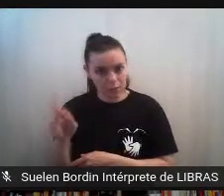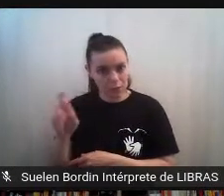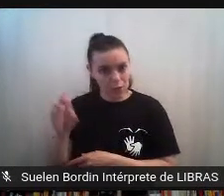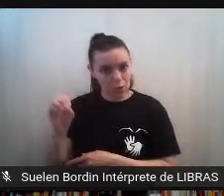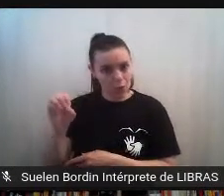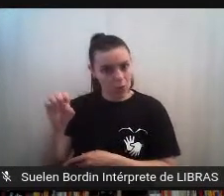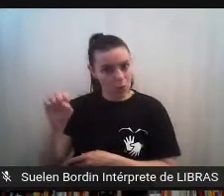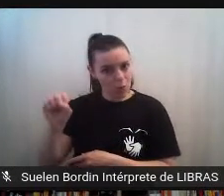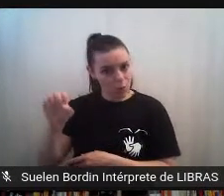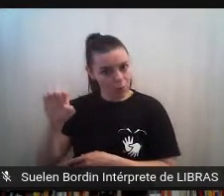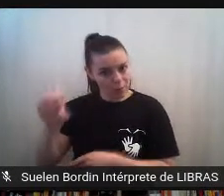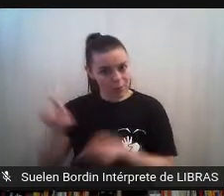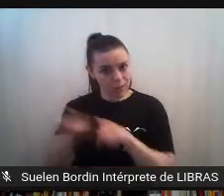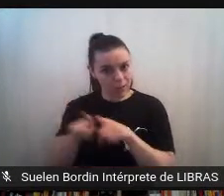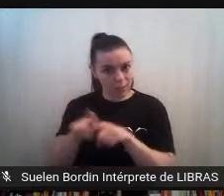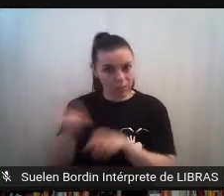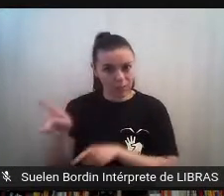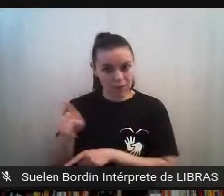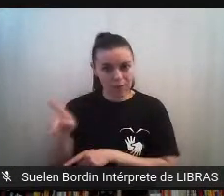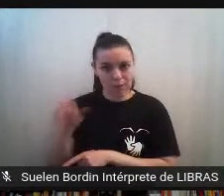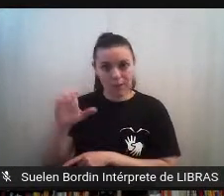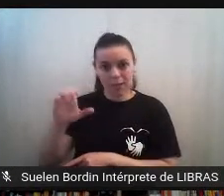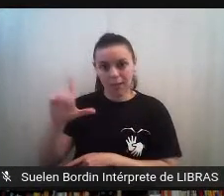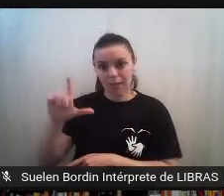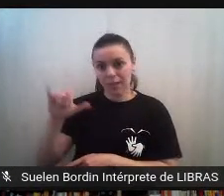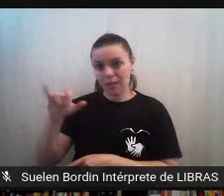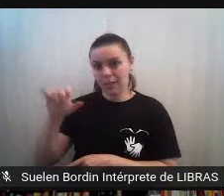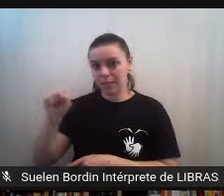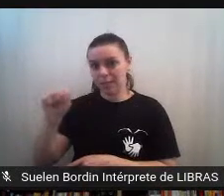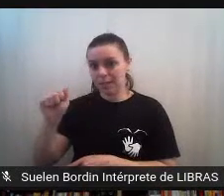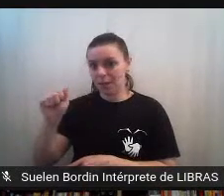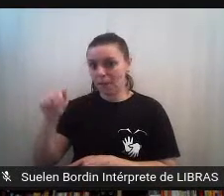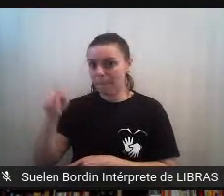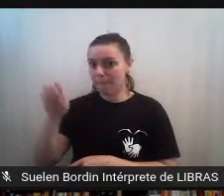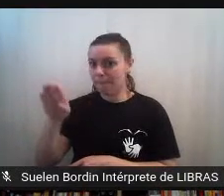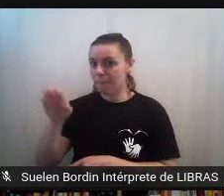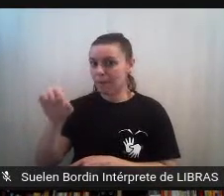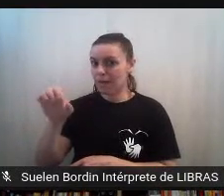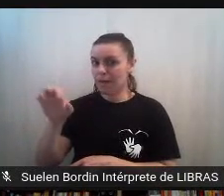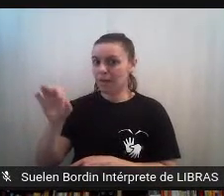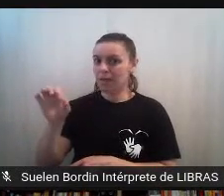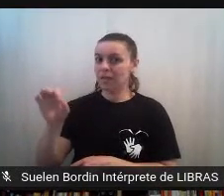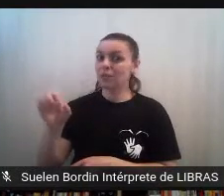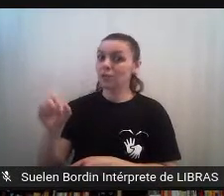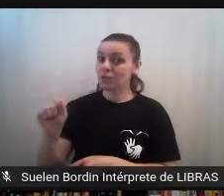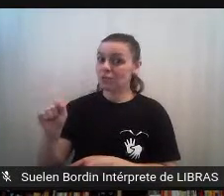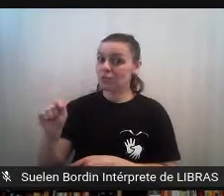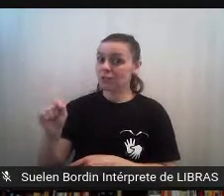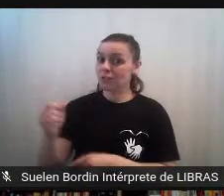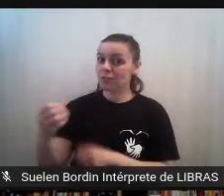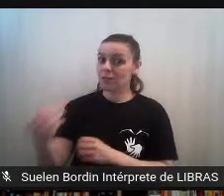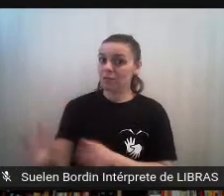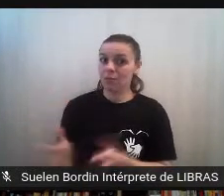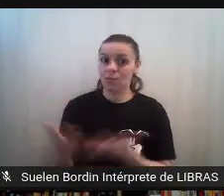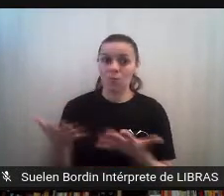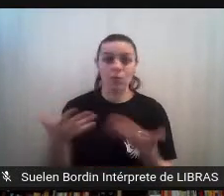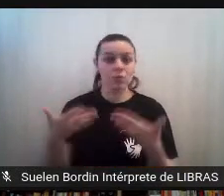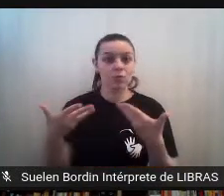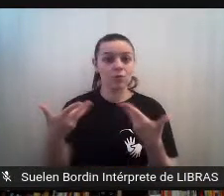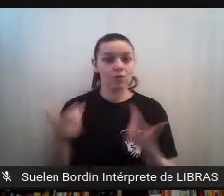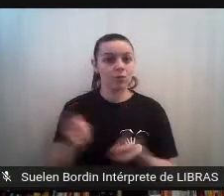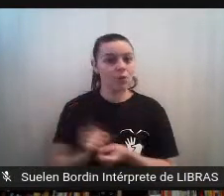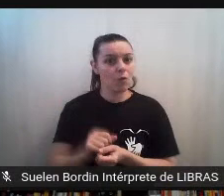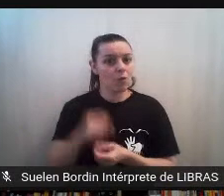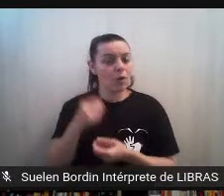professora Elizabeth, e foi a minha descoberta dentro da matemática. Eu vi que eu tinha muita facilidade, eu vi que eu tinha